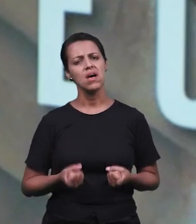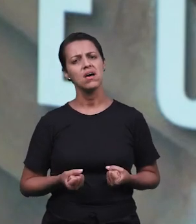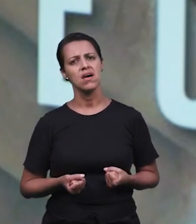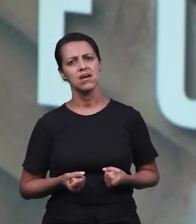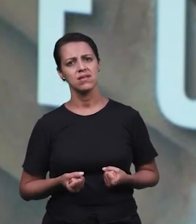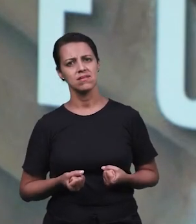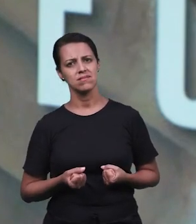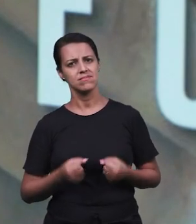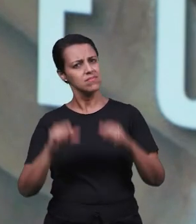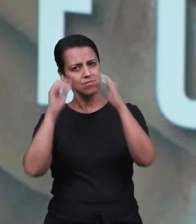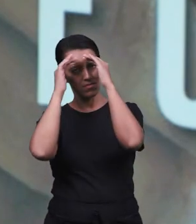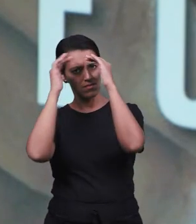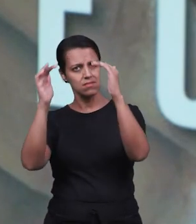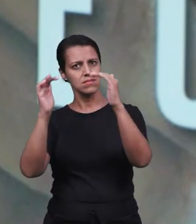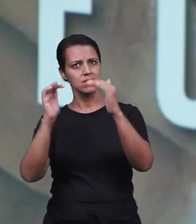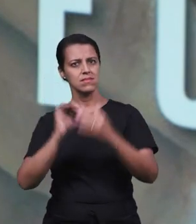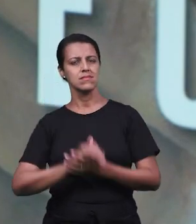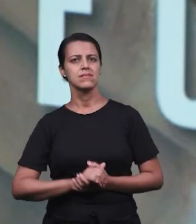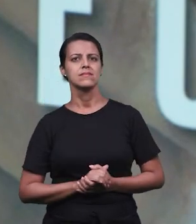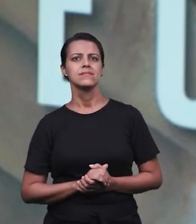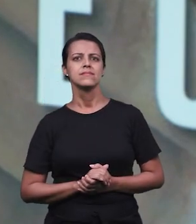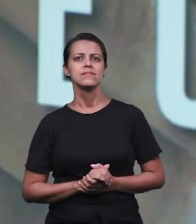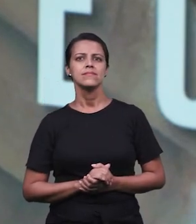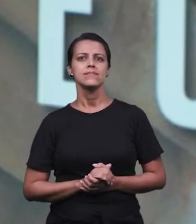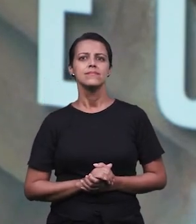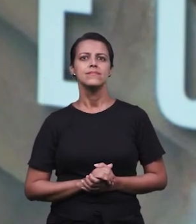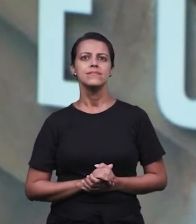Uma observação.